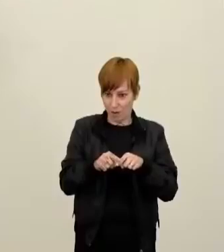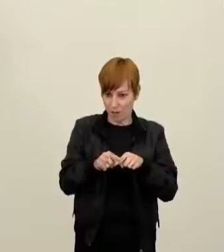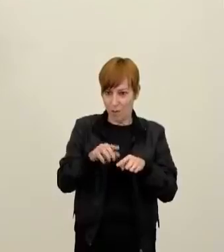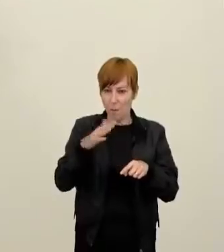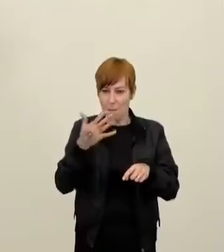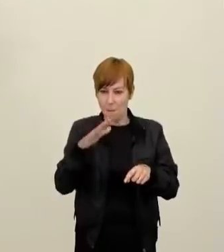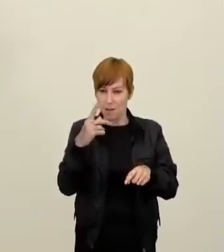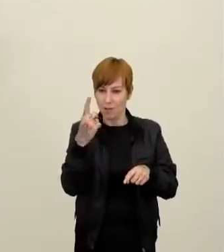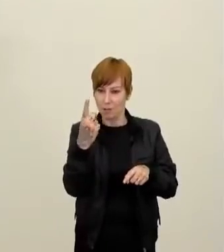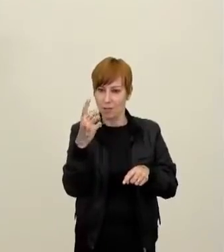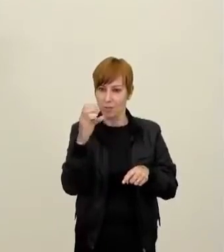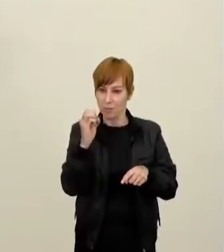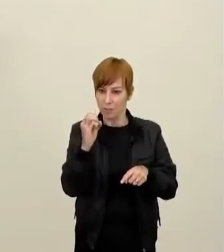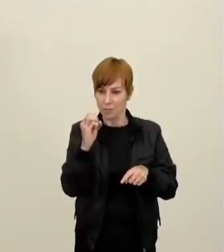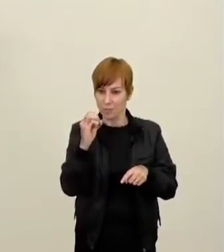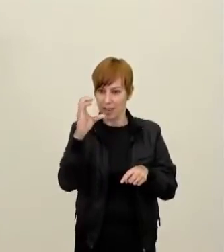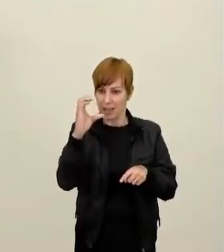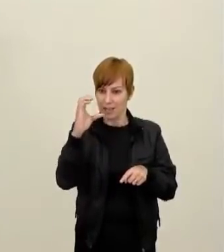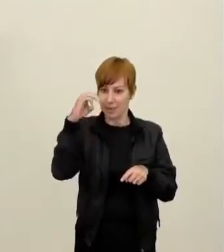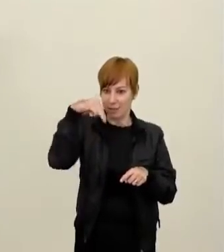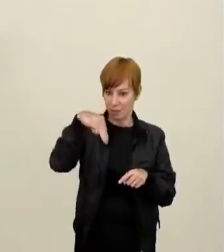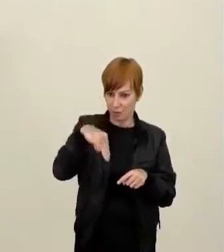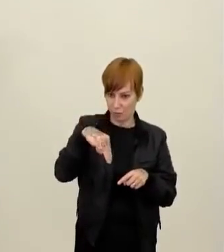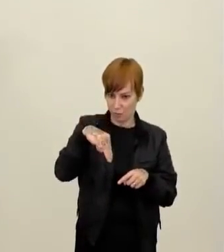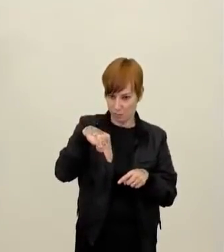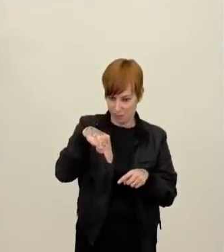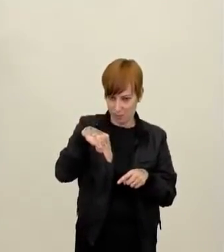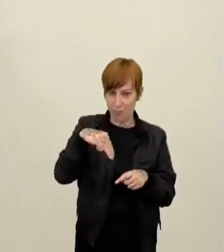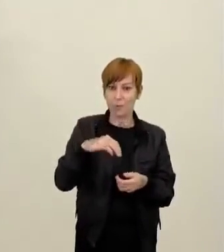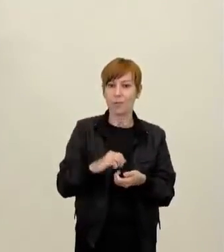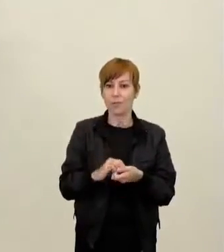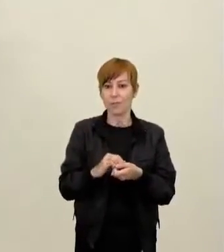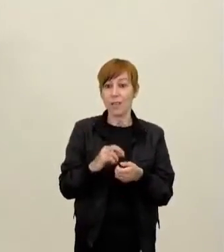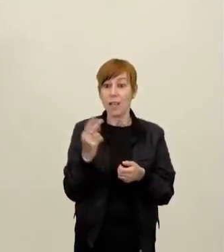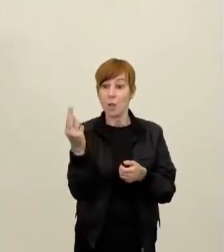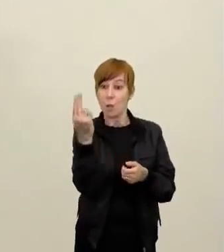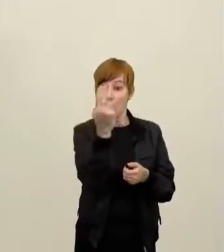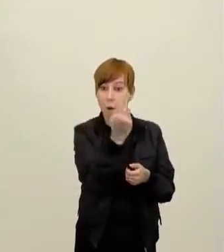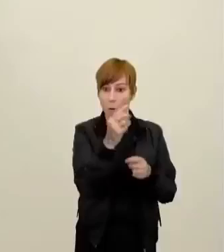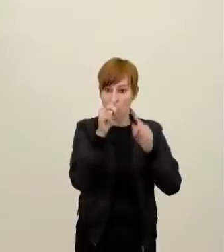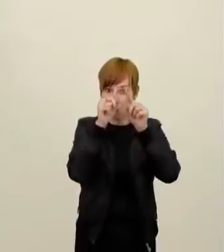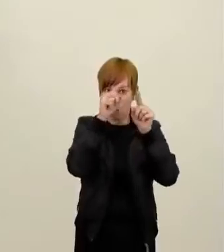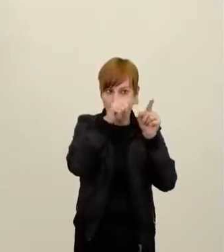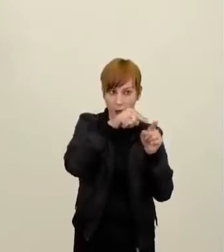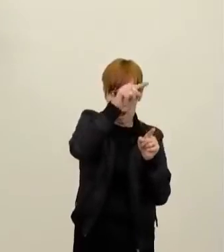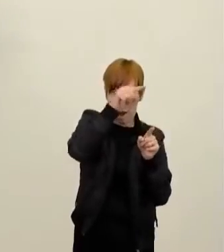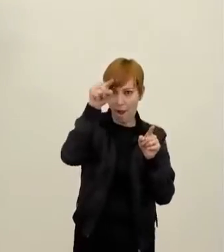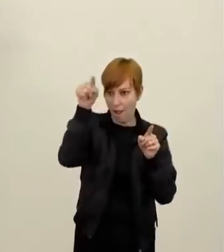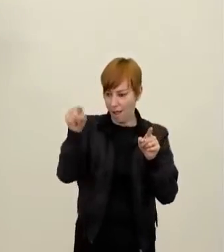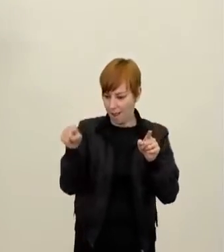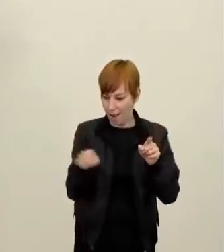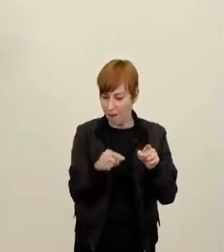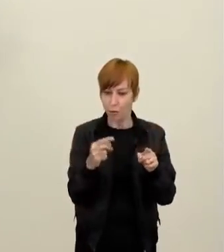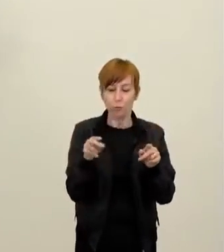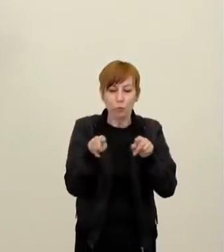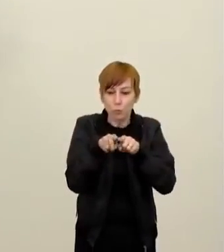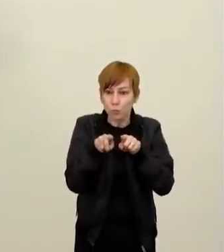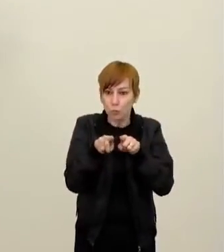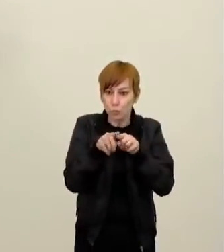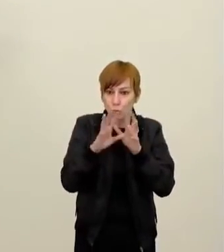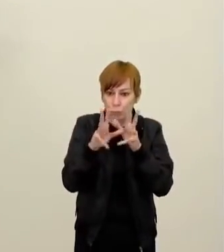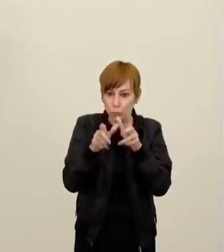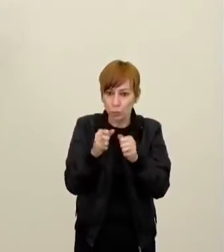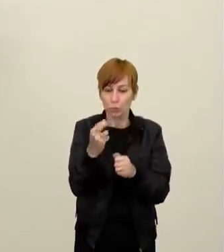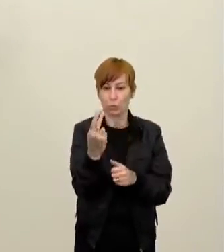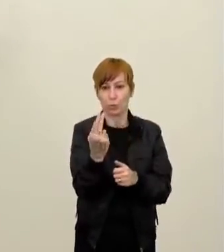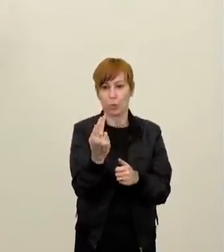um quadrado, tem que ser quadrado. Mesmo lado aqui, tá certo? Vocês vão fazer um quadradão, aí numa folha sulfite.